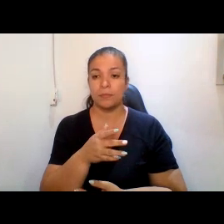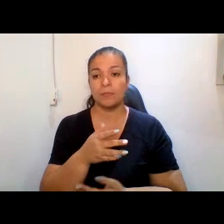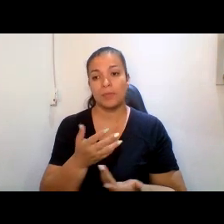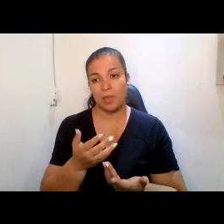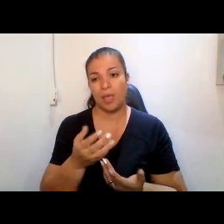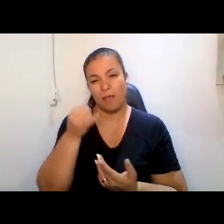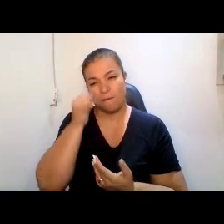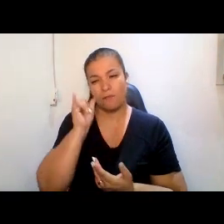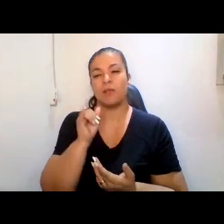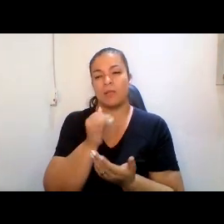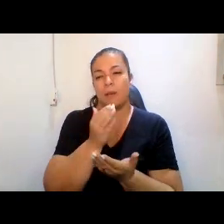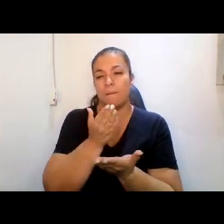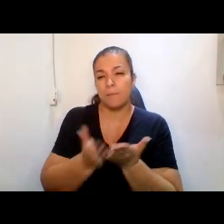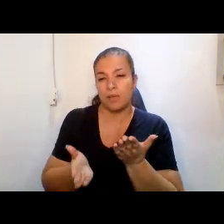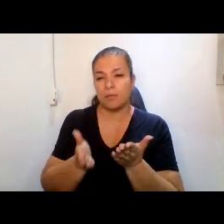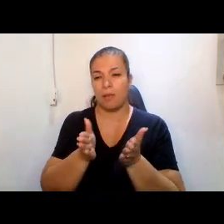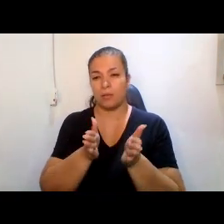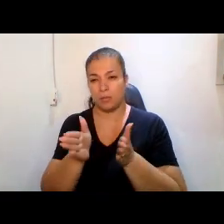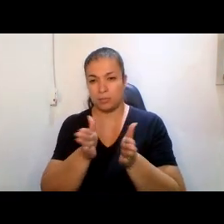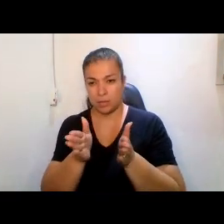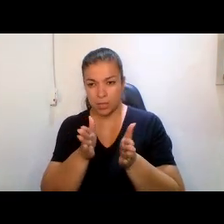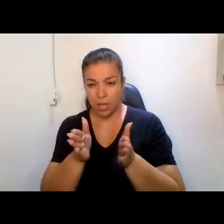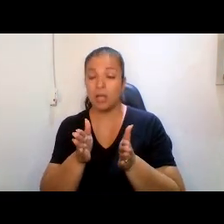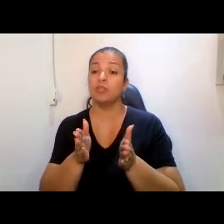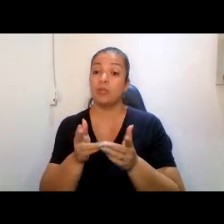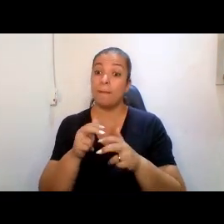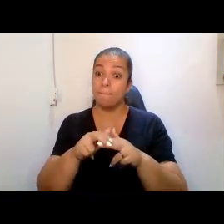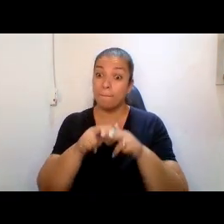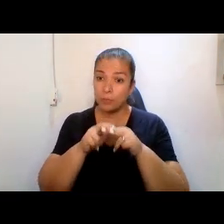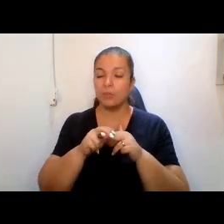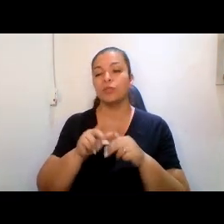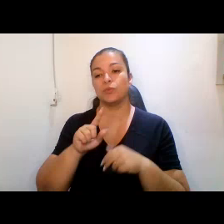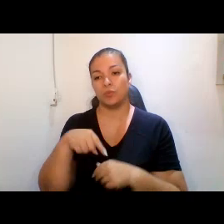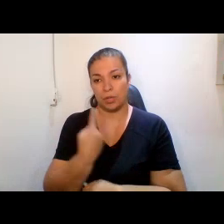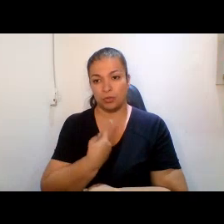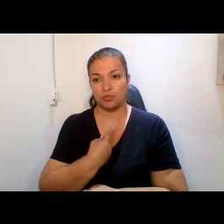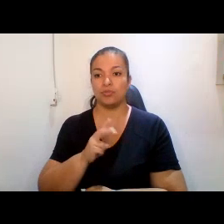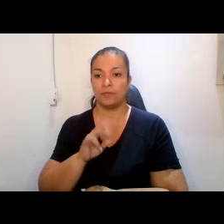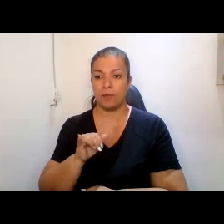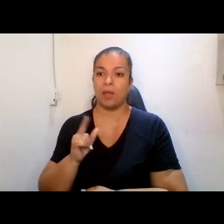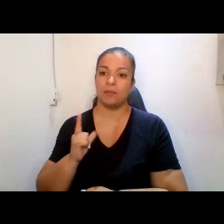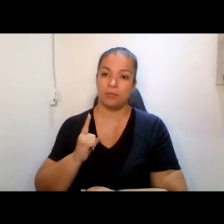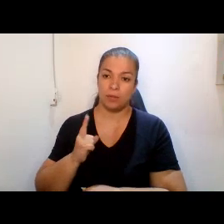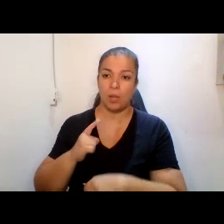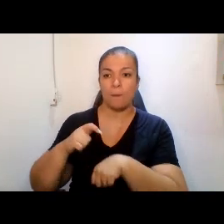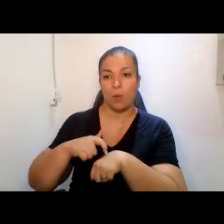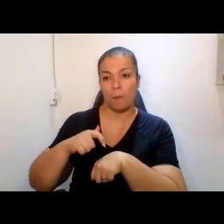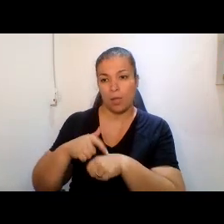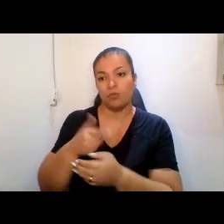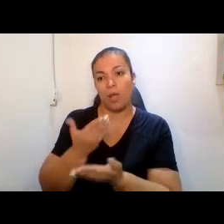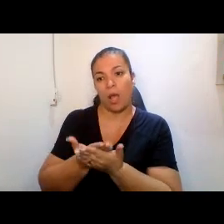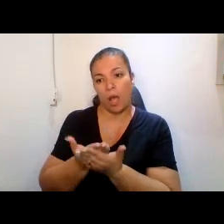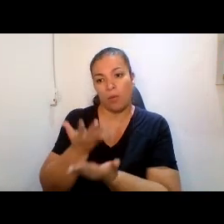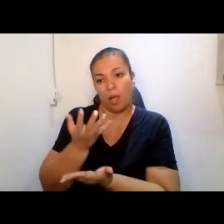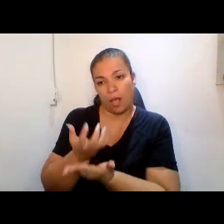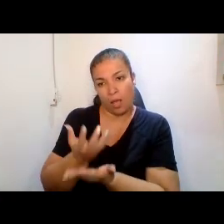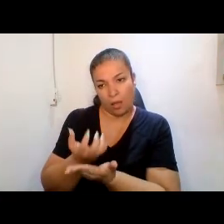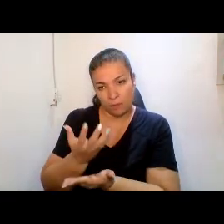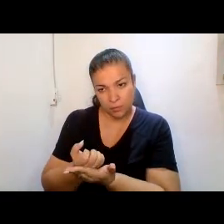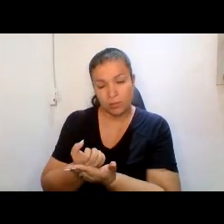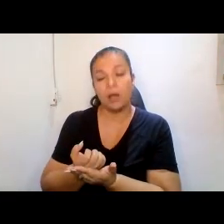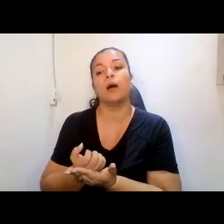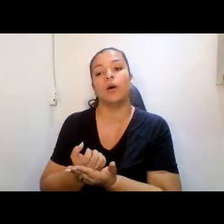perder a acessibilidade, a gente vai, né, então, ter este momento de gravação. Estou